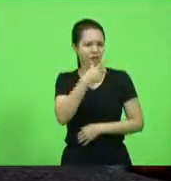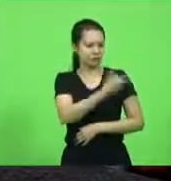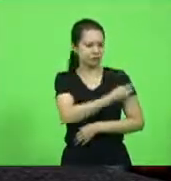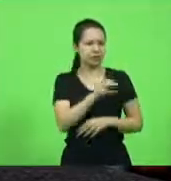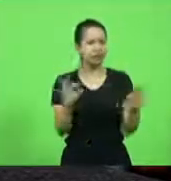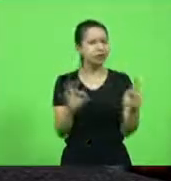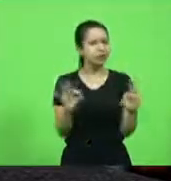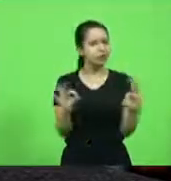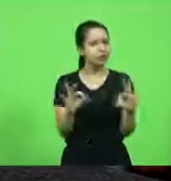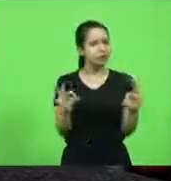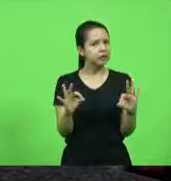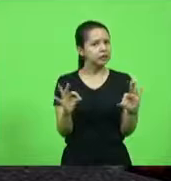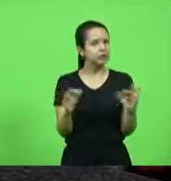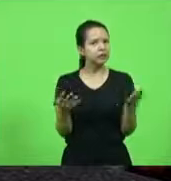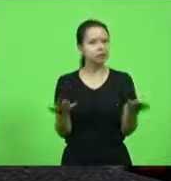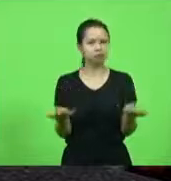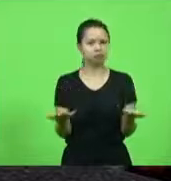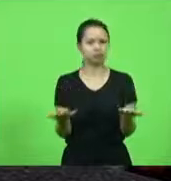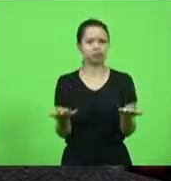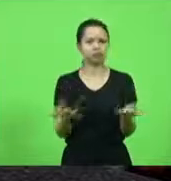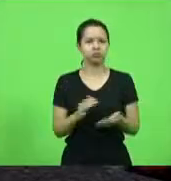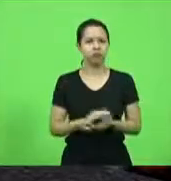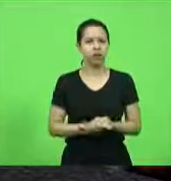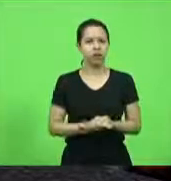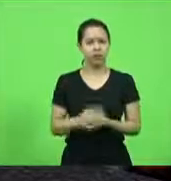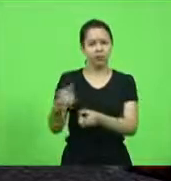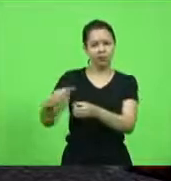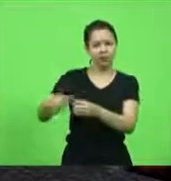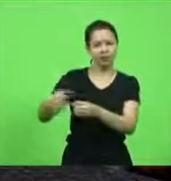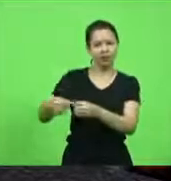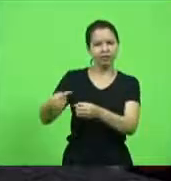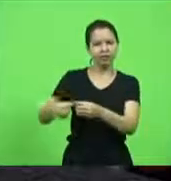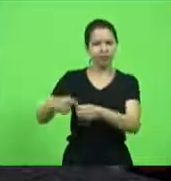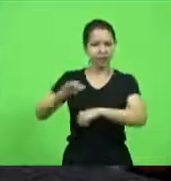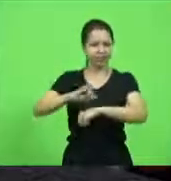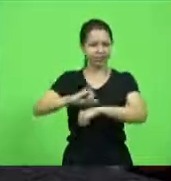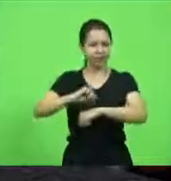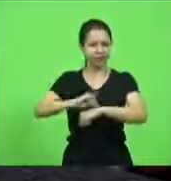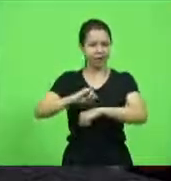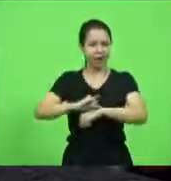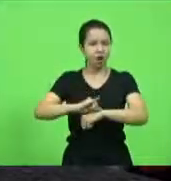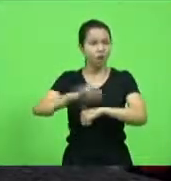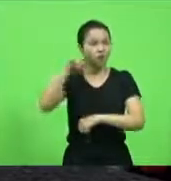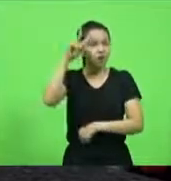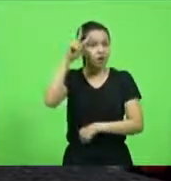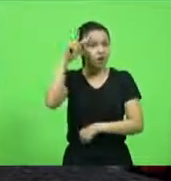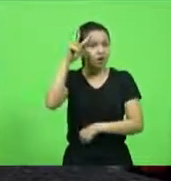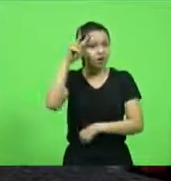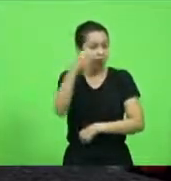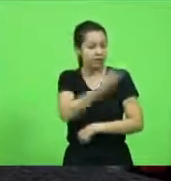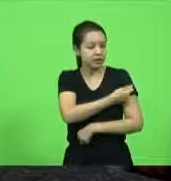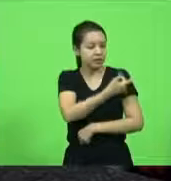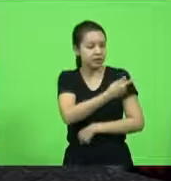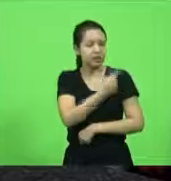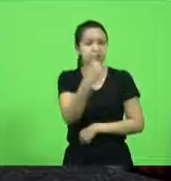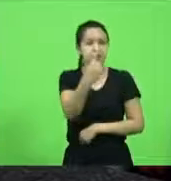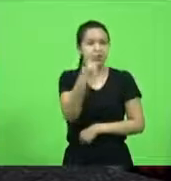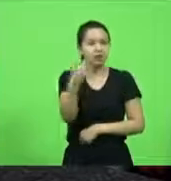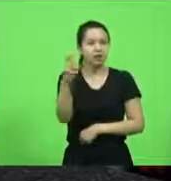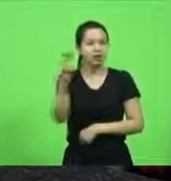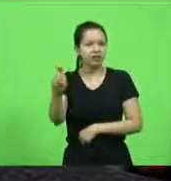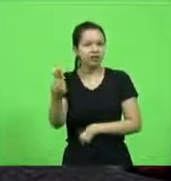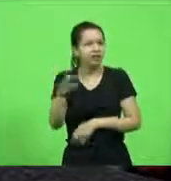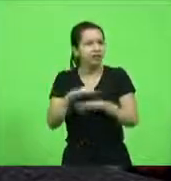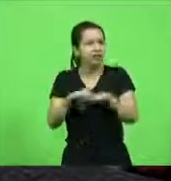O município, capital, aplicar numa segunda-feira 115 vacinas?